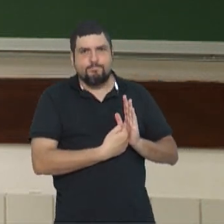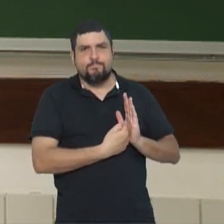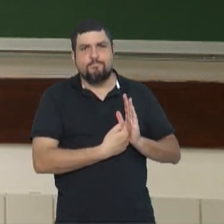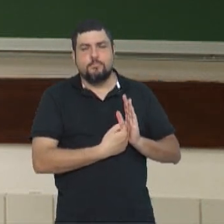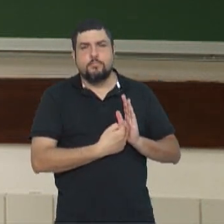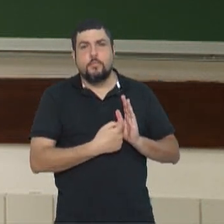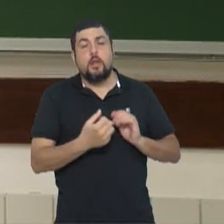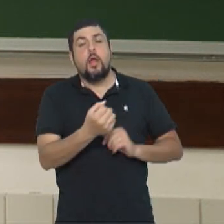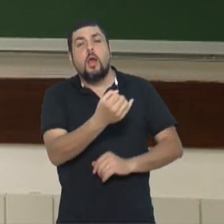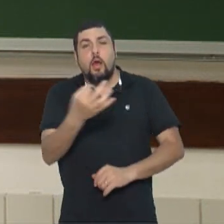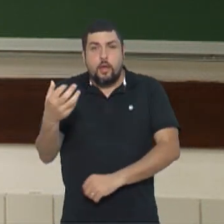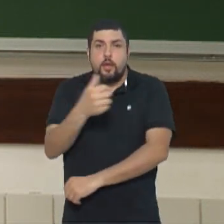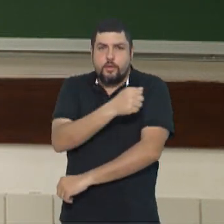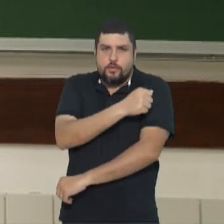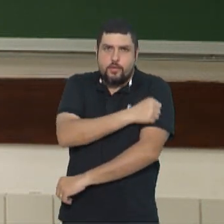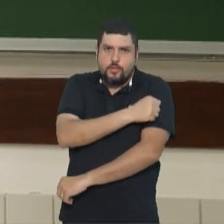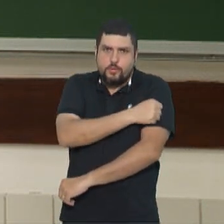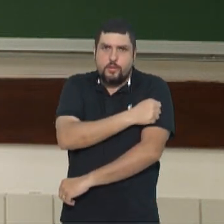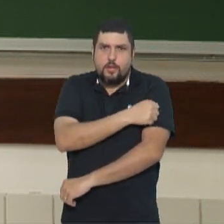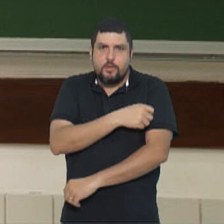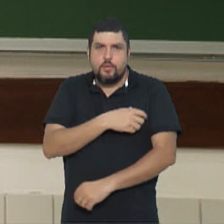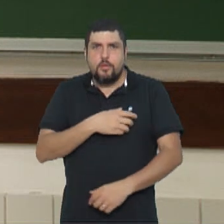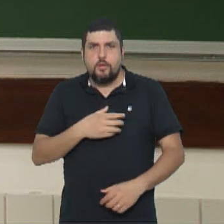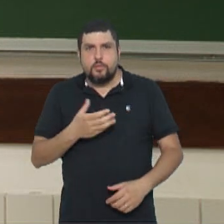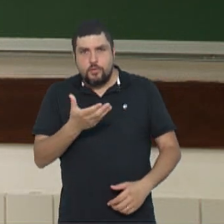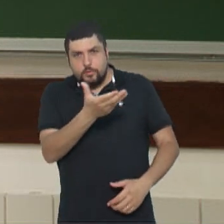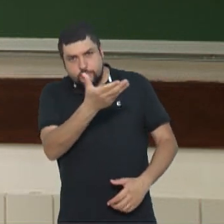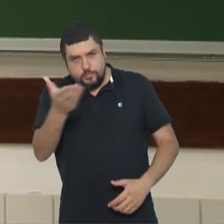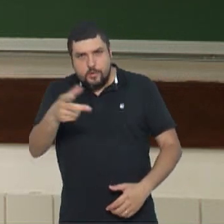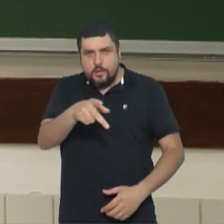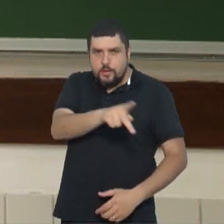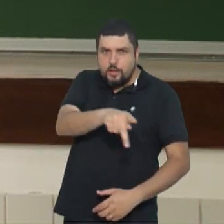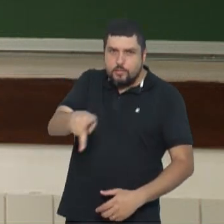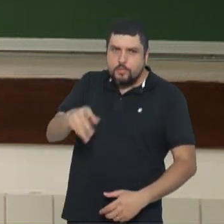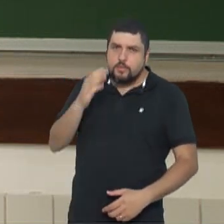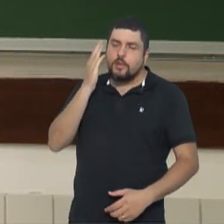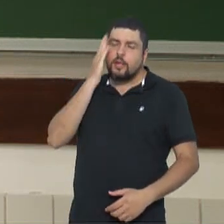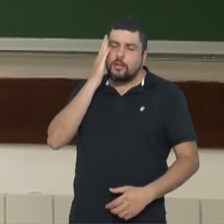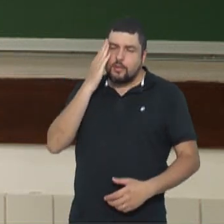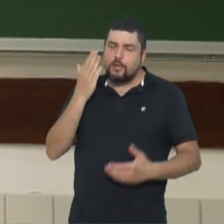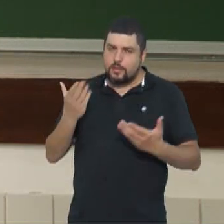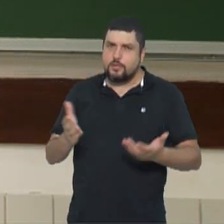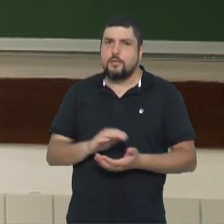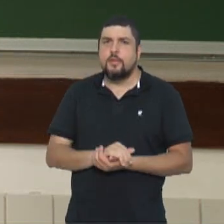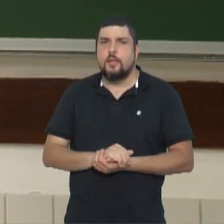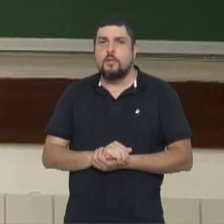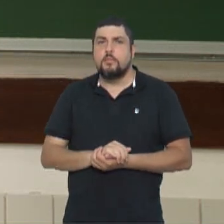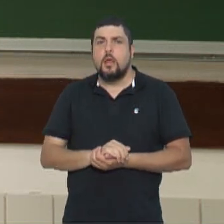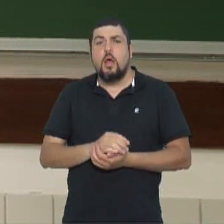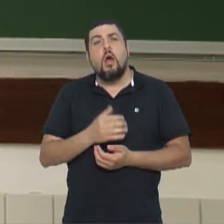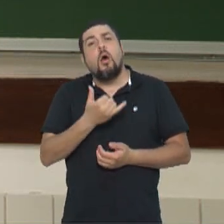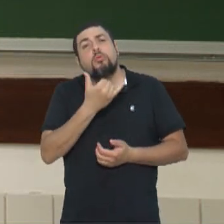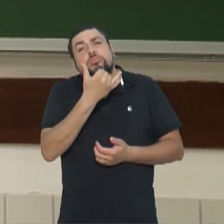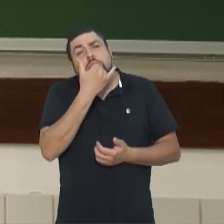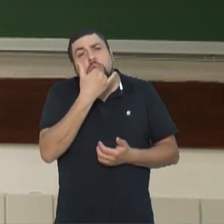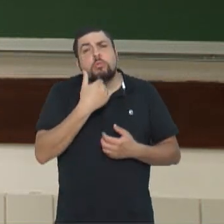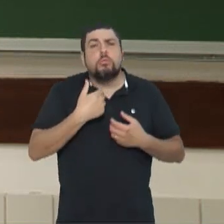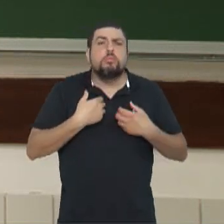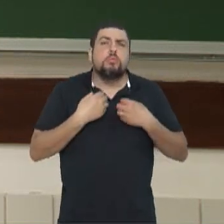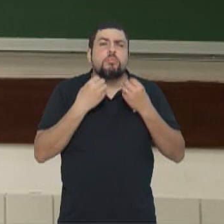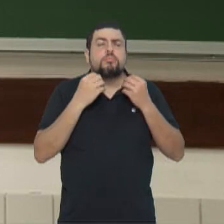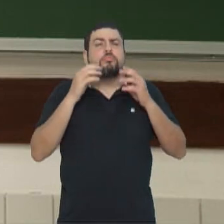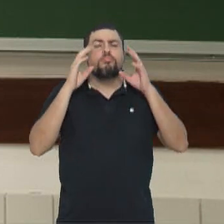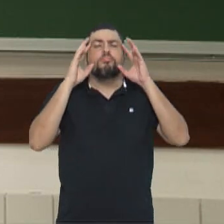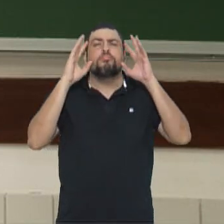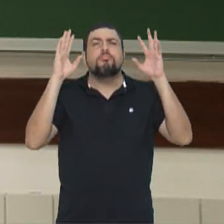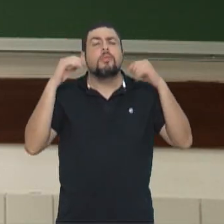fala assim para mim, e aí os professores que estão aí comigo não me deixam mentir. Eles dizem, ah, eu não estou inspirado para escrever hoje.